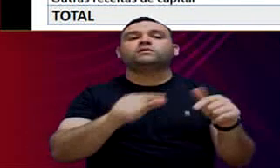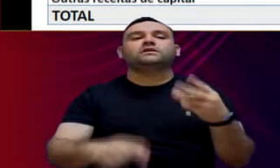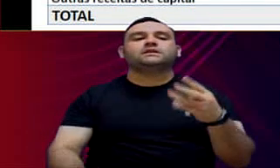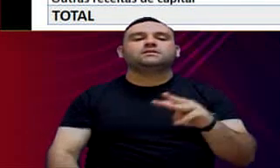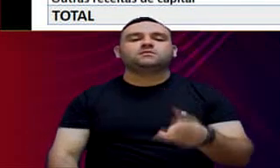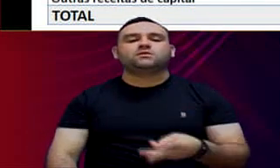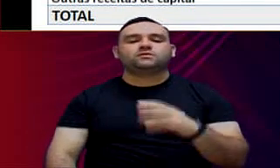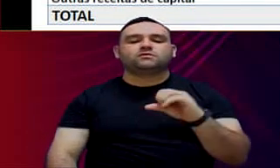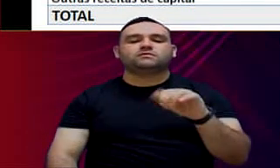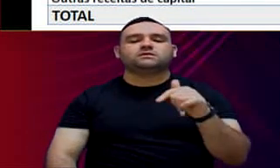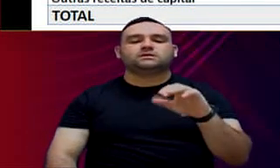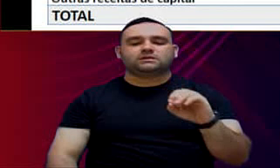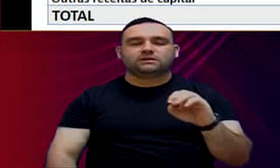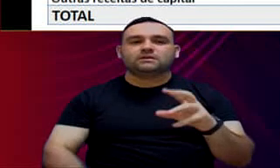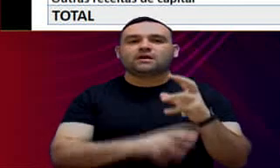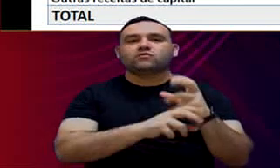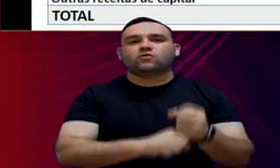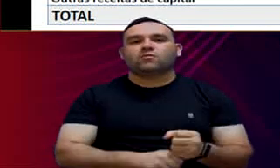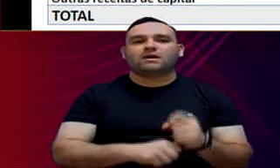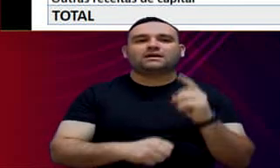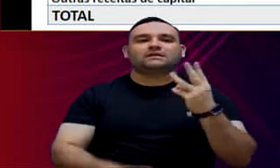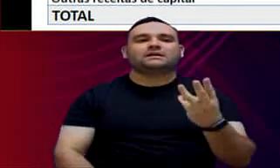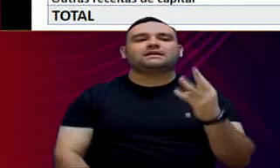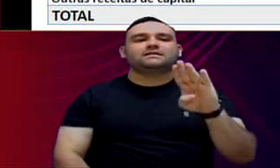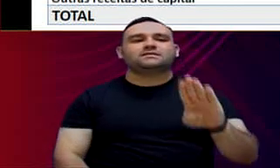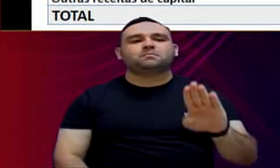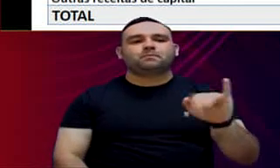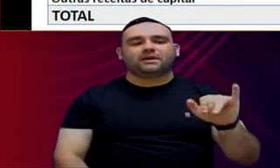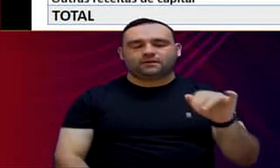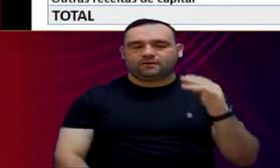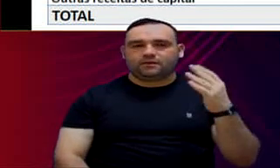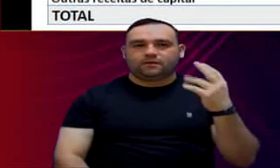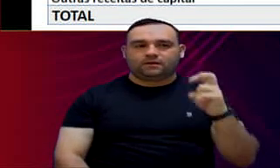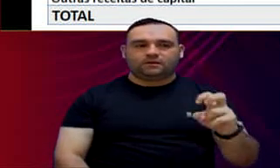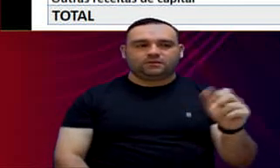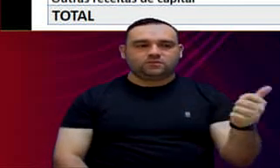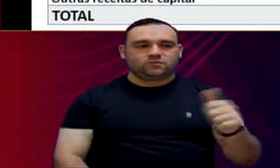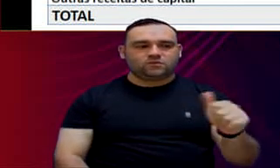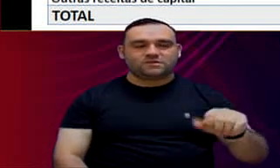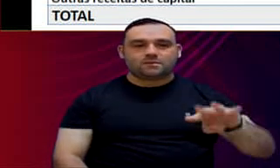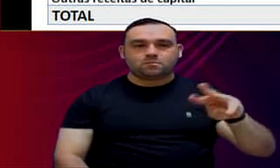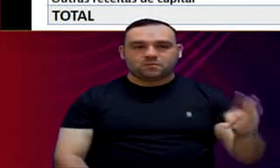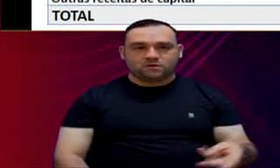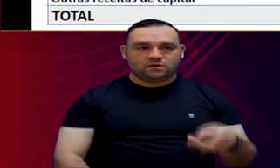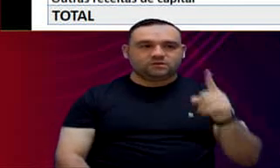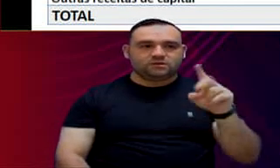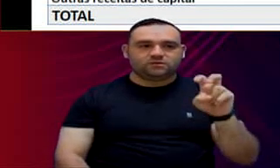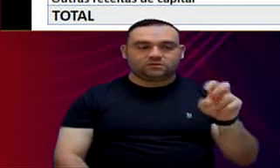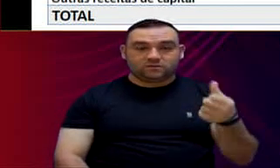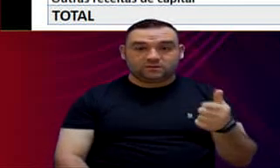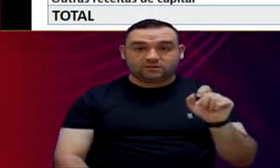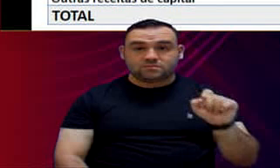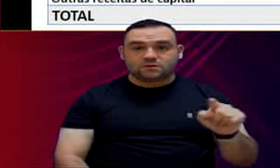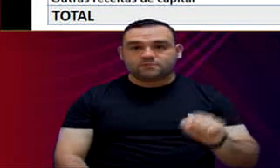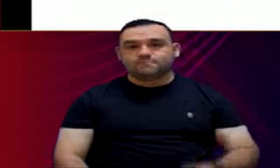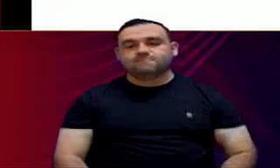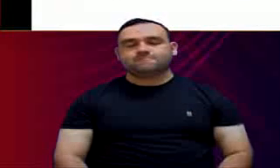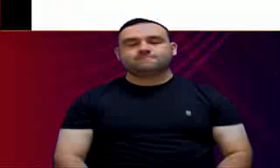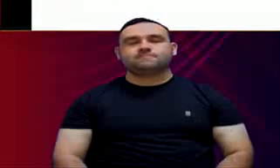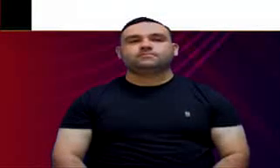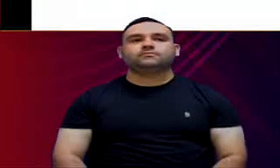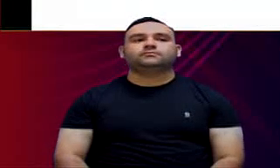970 totalizando aqui os 3 bilhões 511 milhões 156 mil